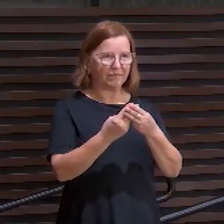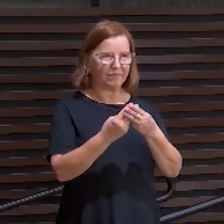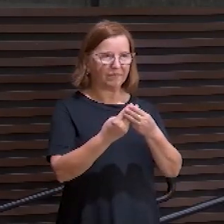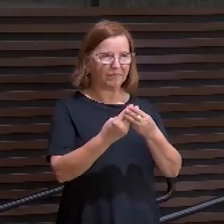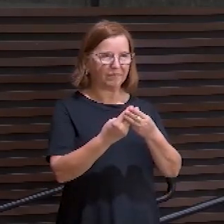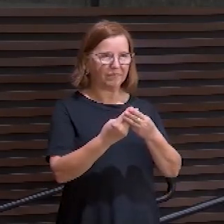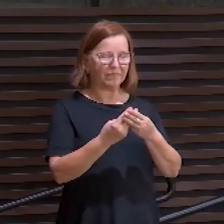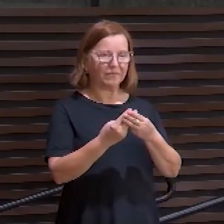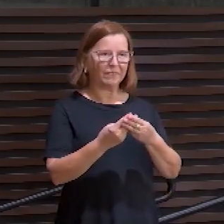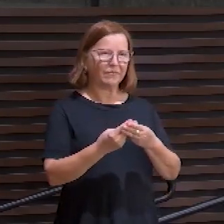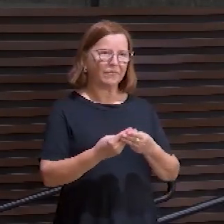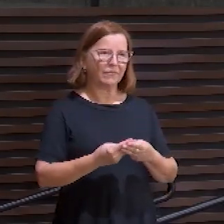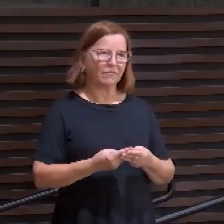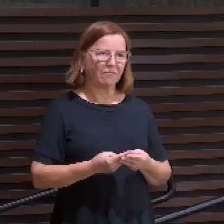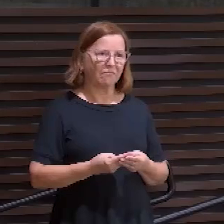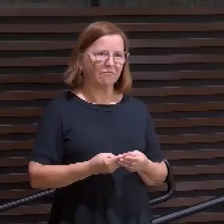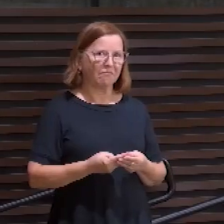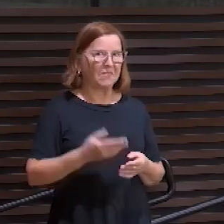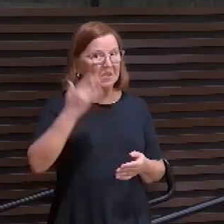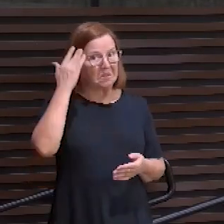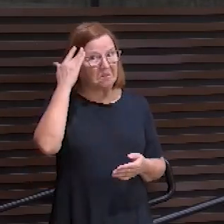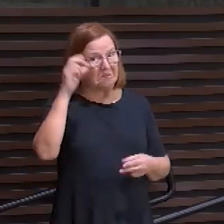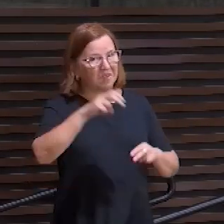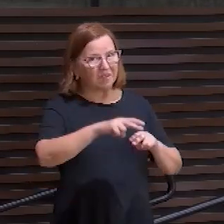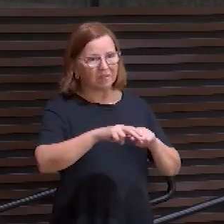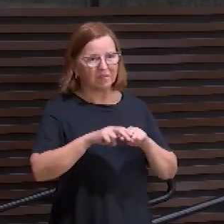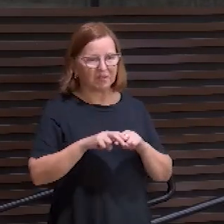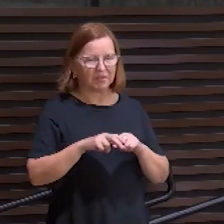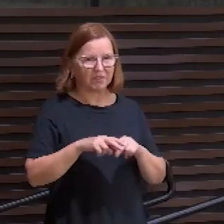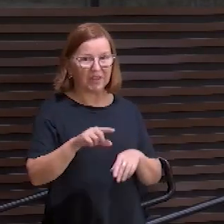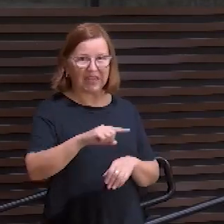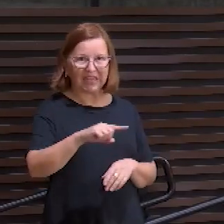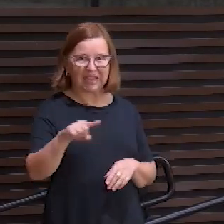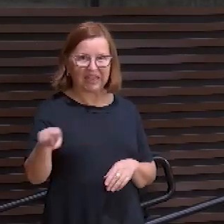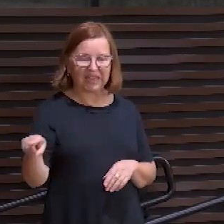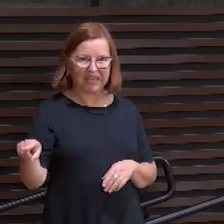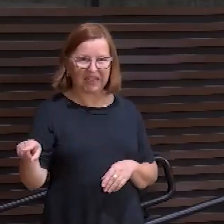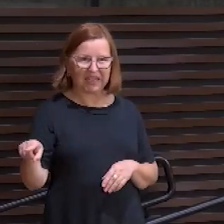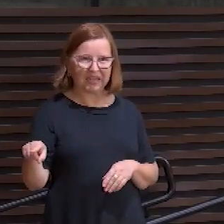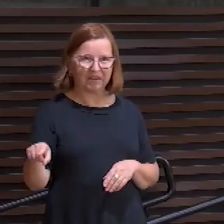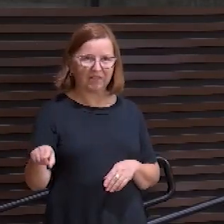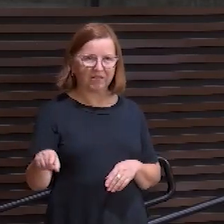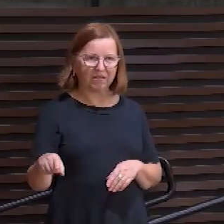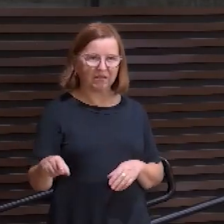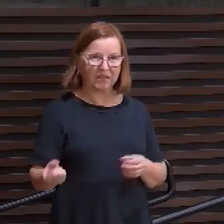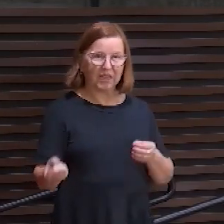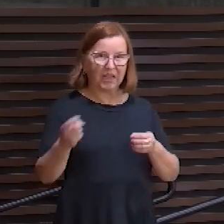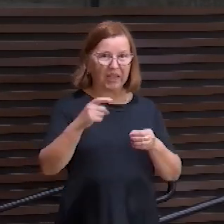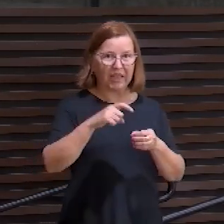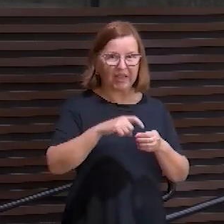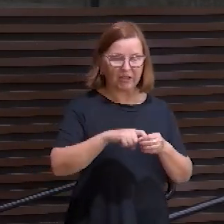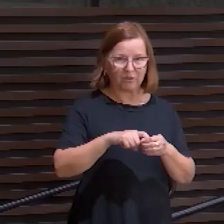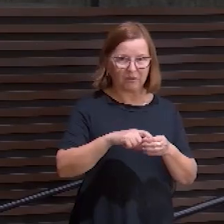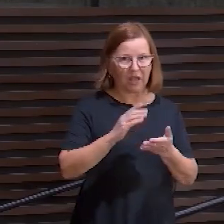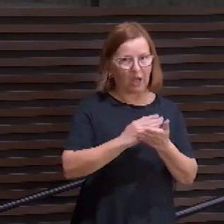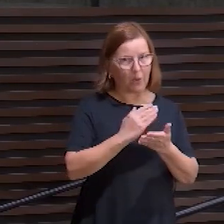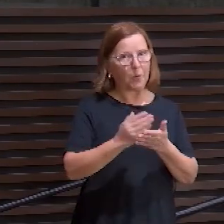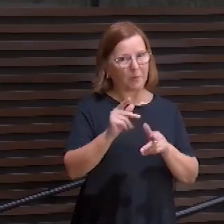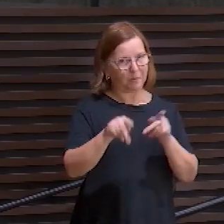e que, por alguma razão, eles estavam retornando, alguns